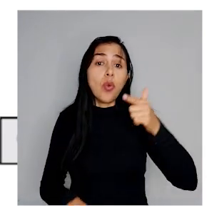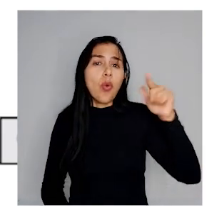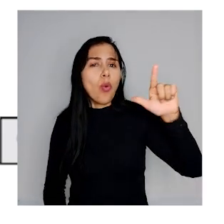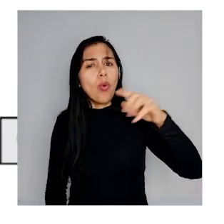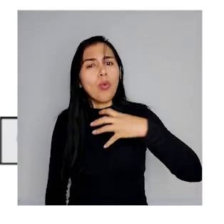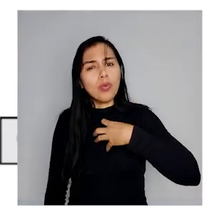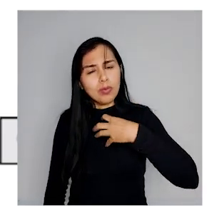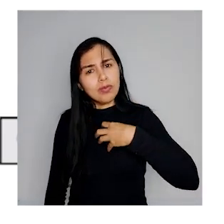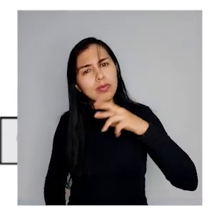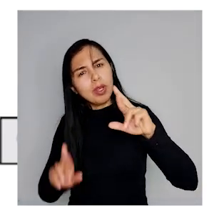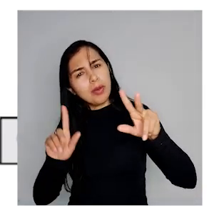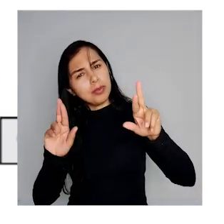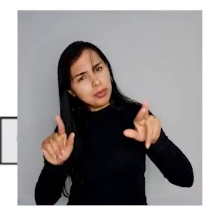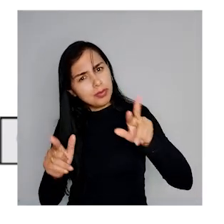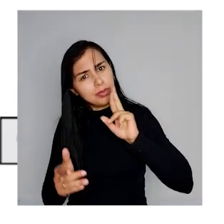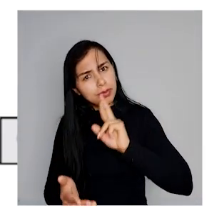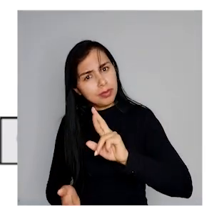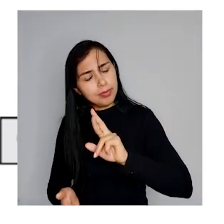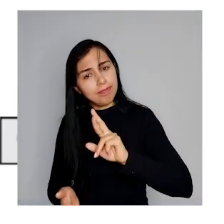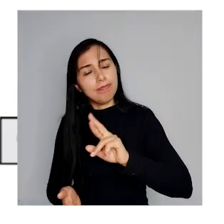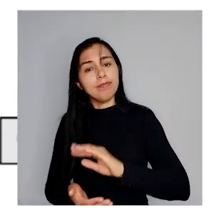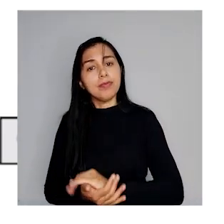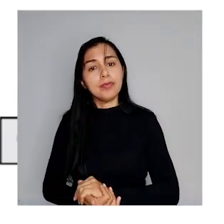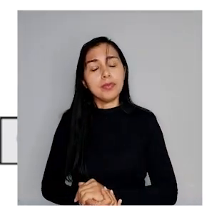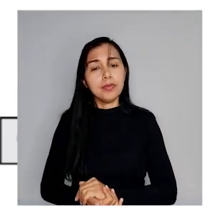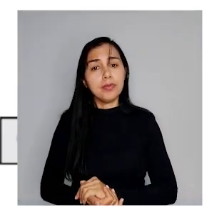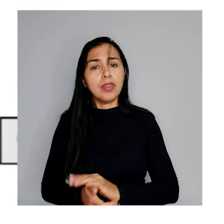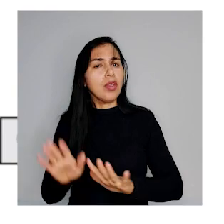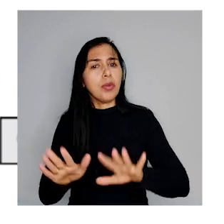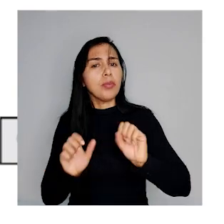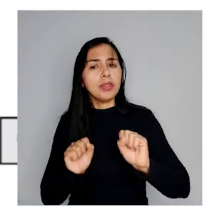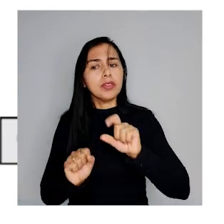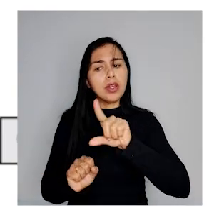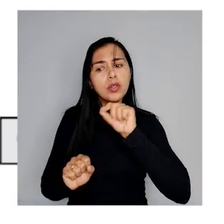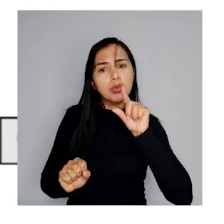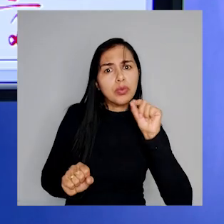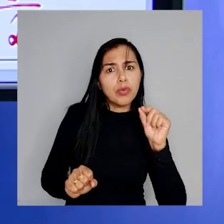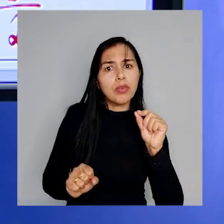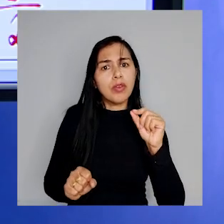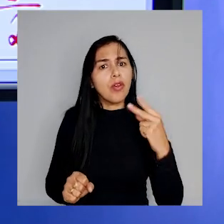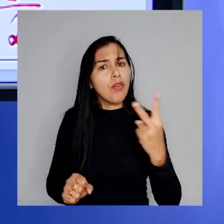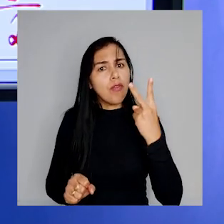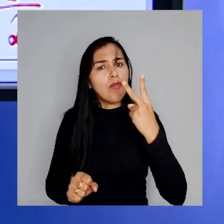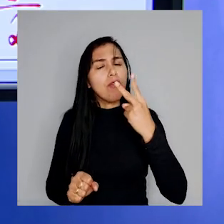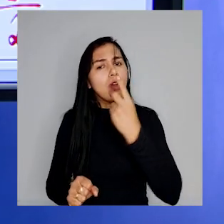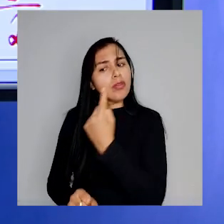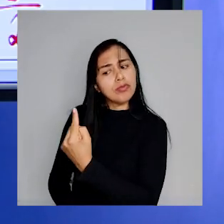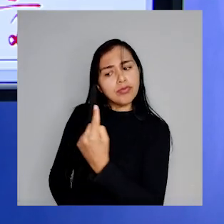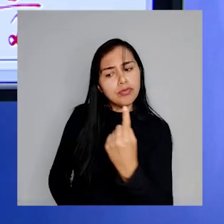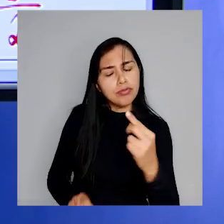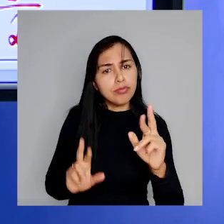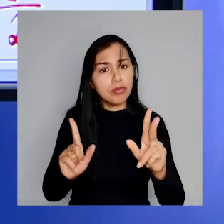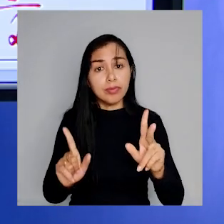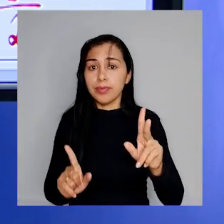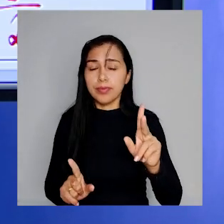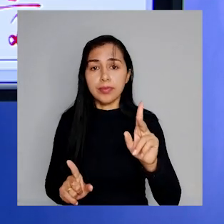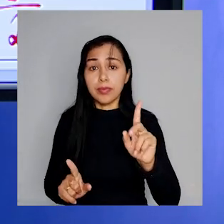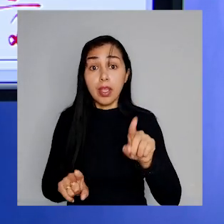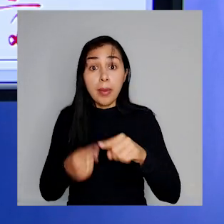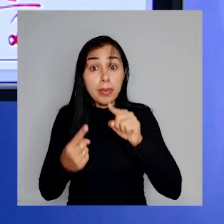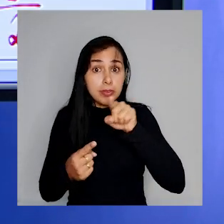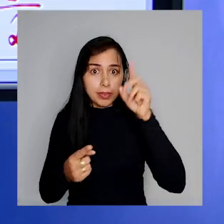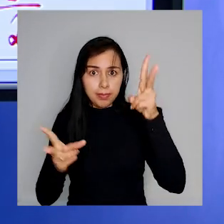tenha outras configurações, né? Ou seja, poderia ter derrubado de outra maneira esses pinos. Mas você considerando